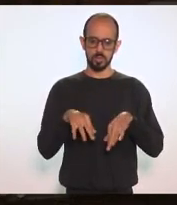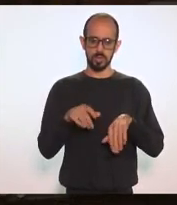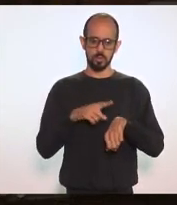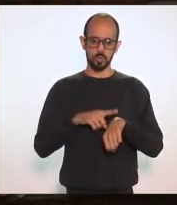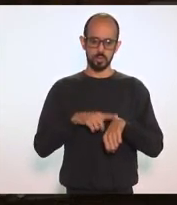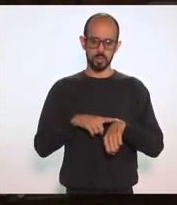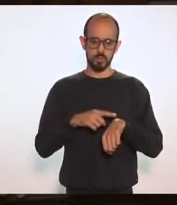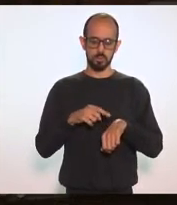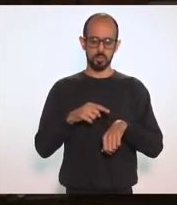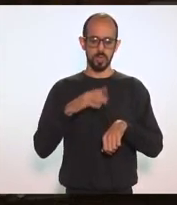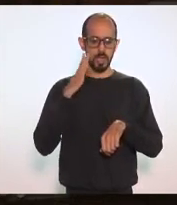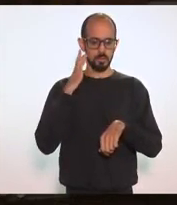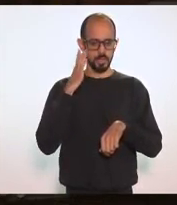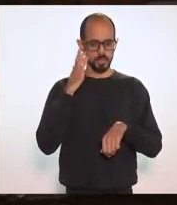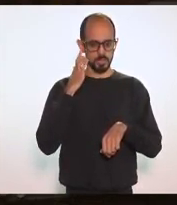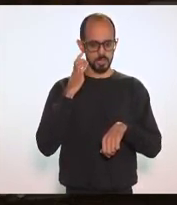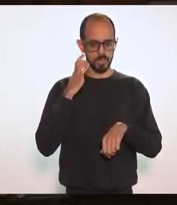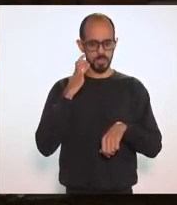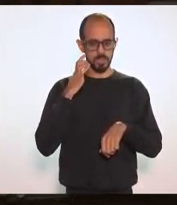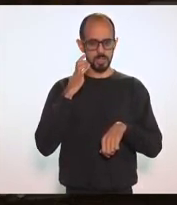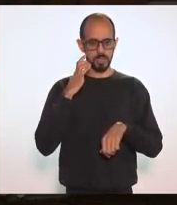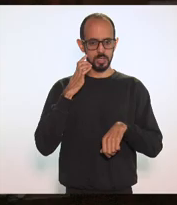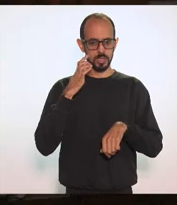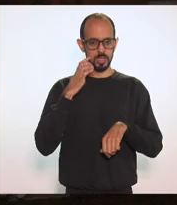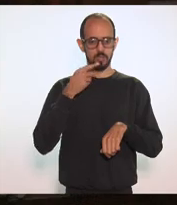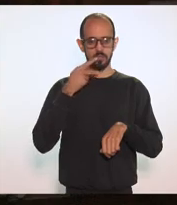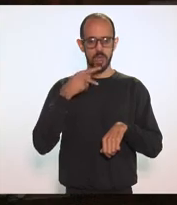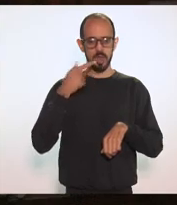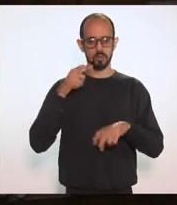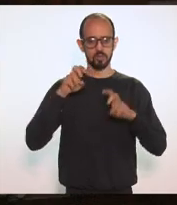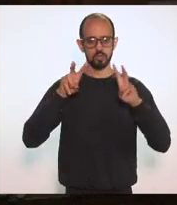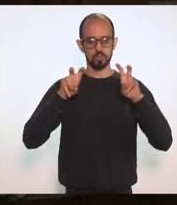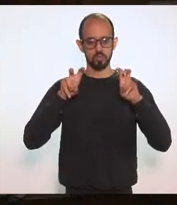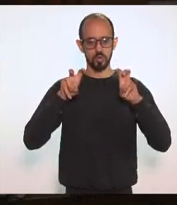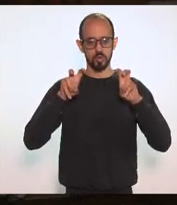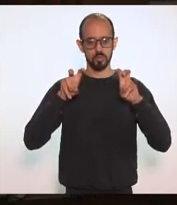amanhã comentários e reflexões sobre